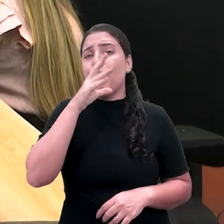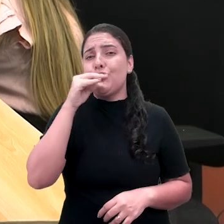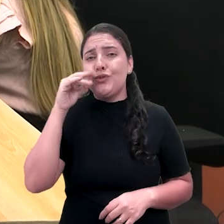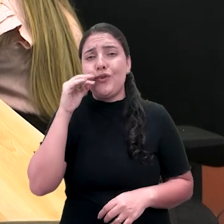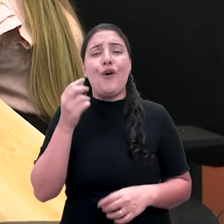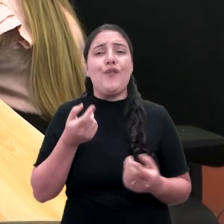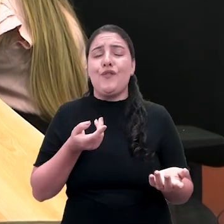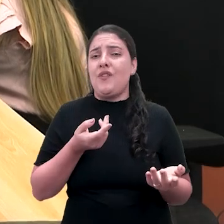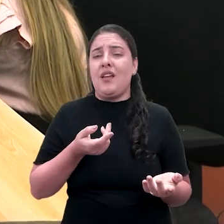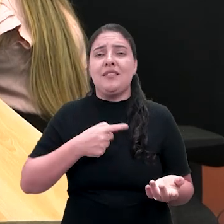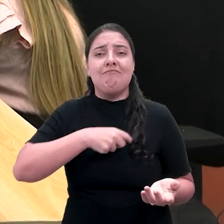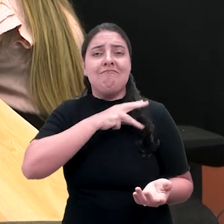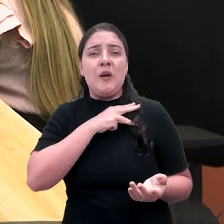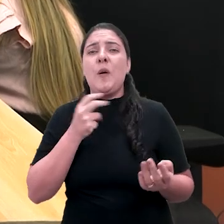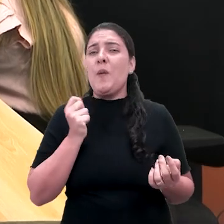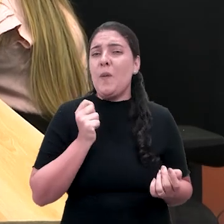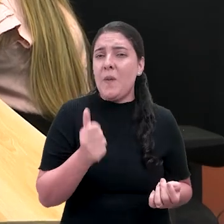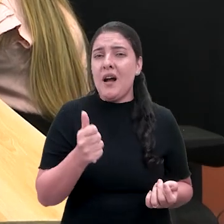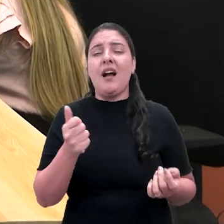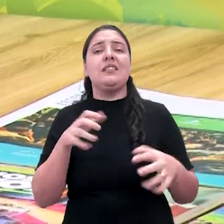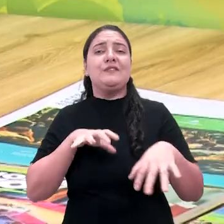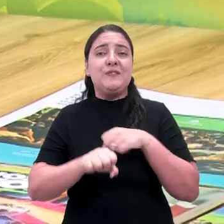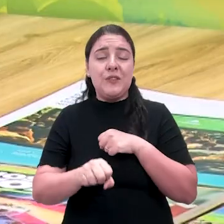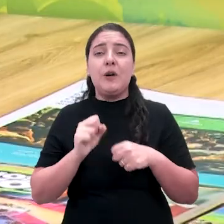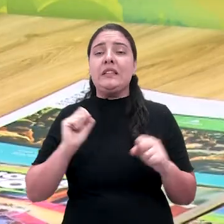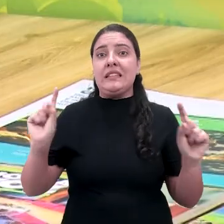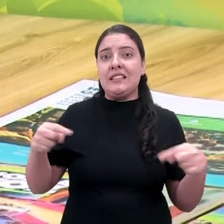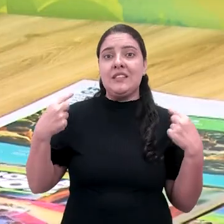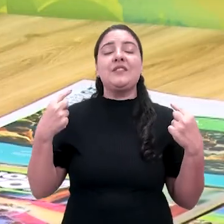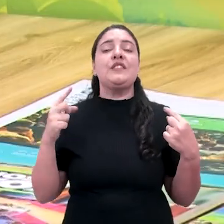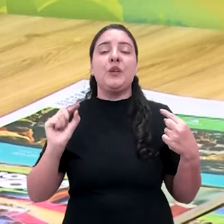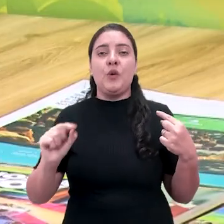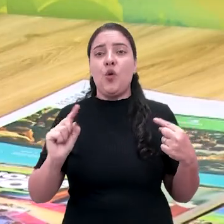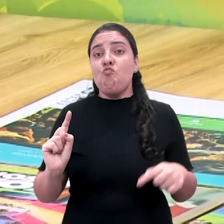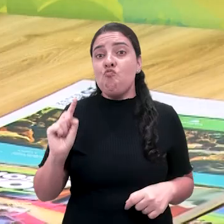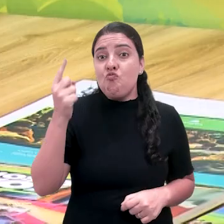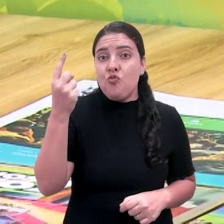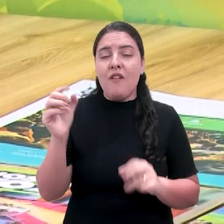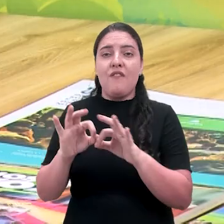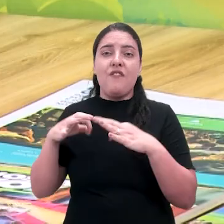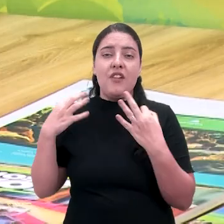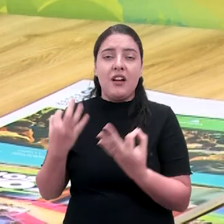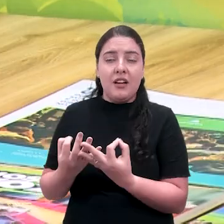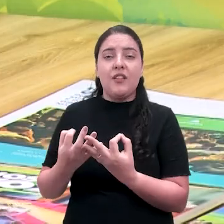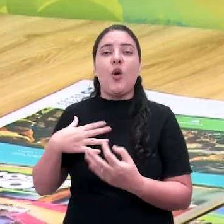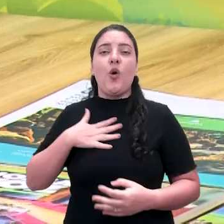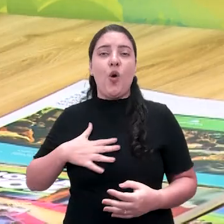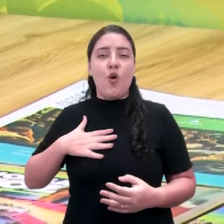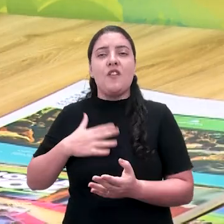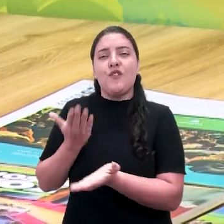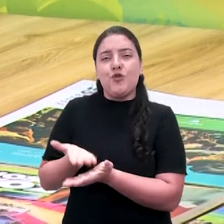o ensino médio, com todos aqueles desafios de ser a única da família que gostava